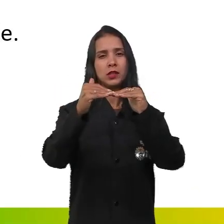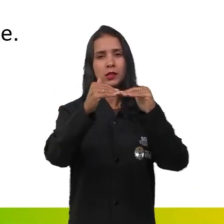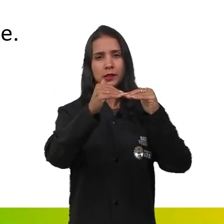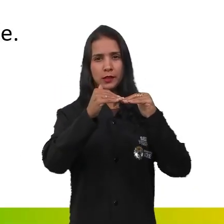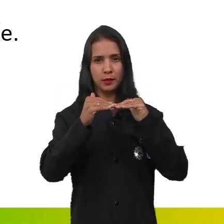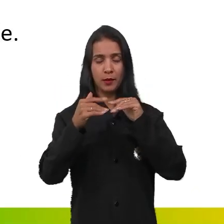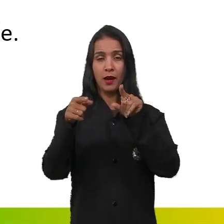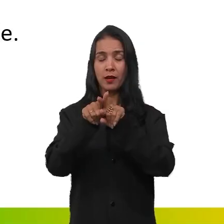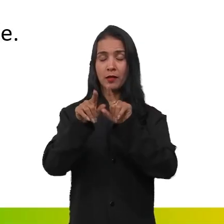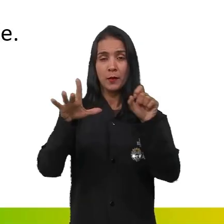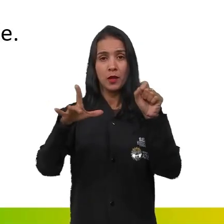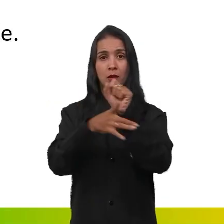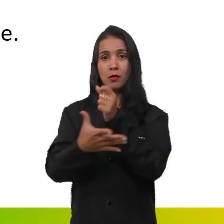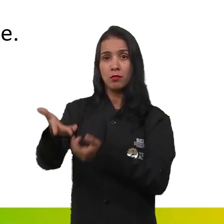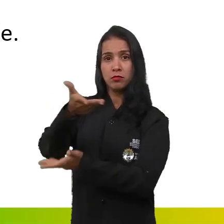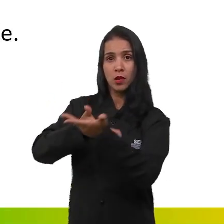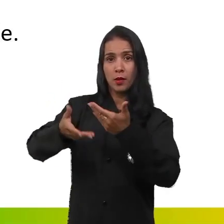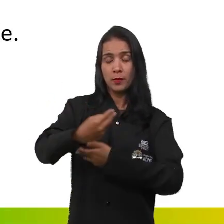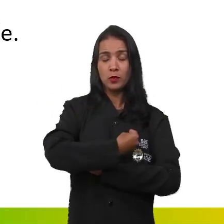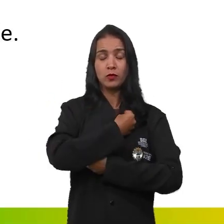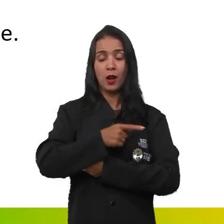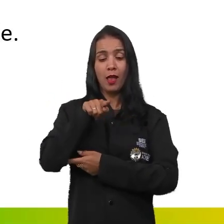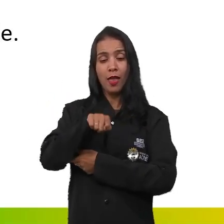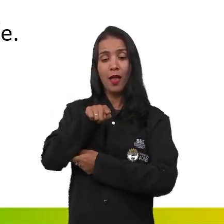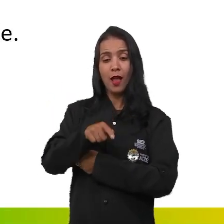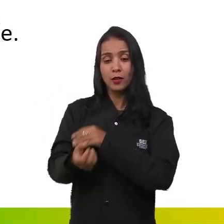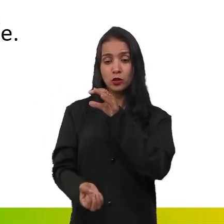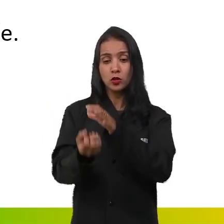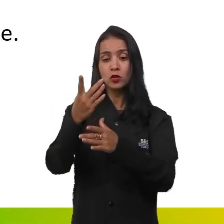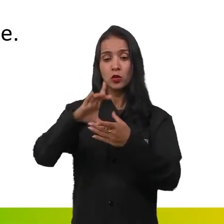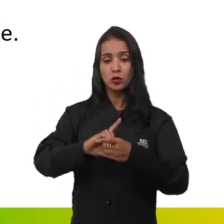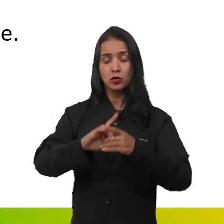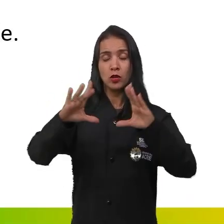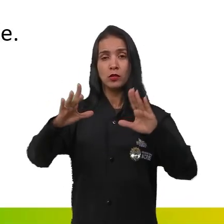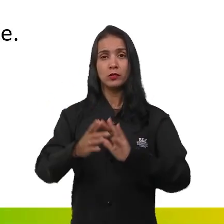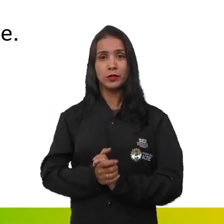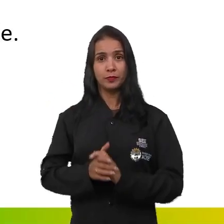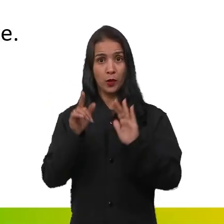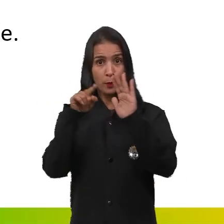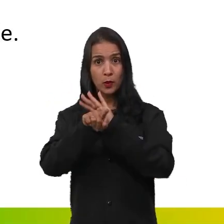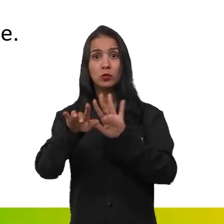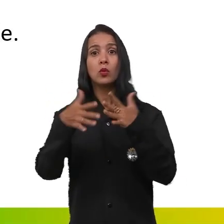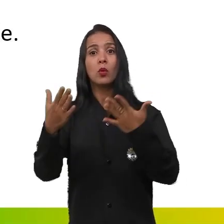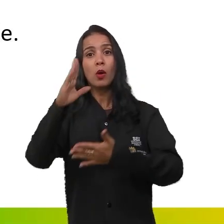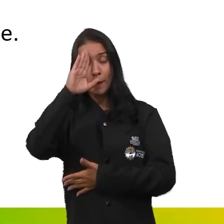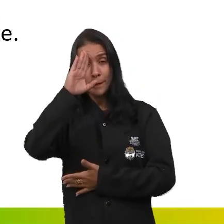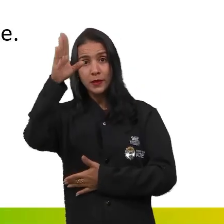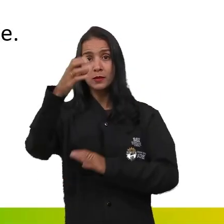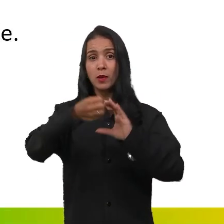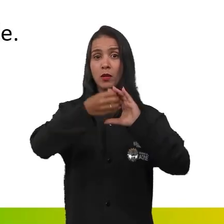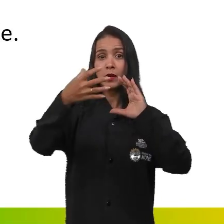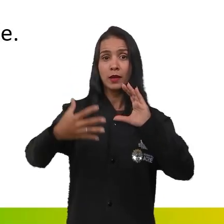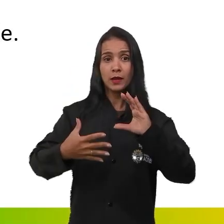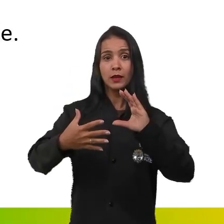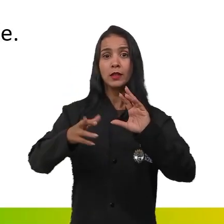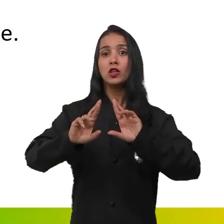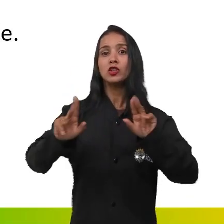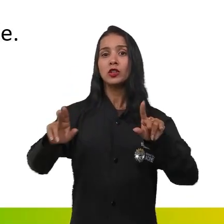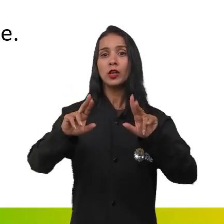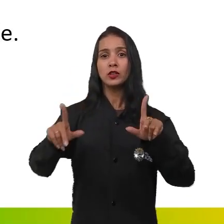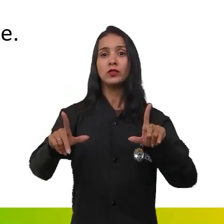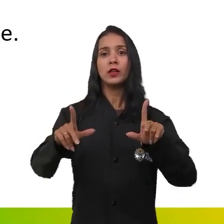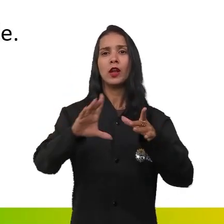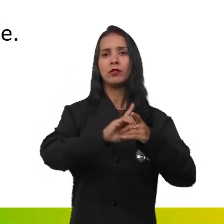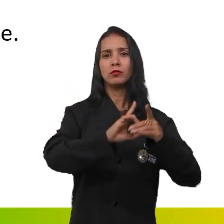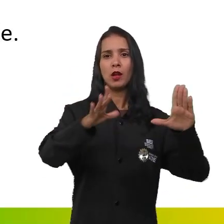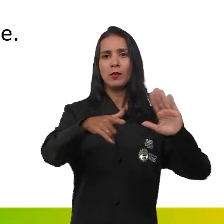que surgiram as bases da democracia. Qual foi, então, a principal característica que diferenciou a democracia ateniense dos sistemas